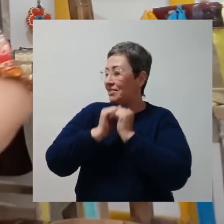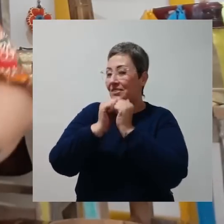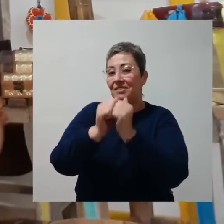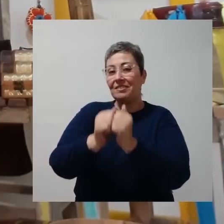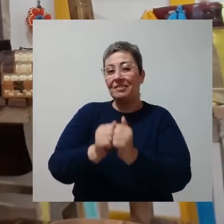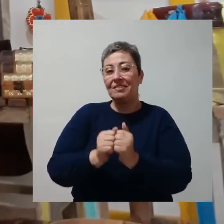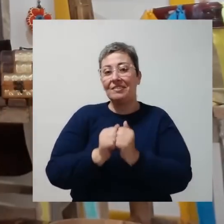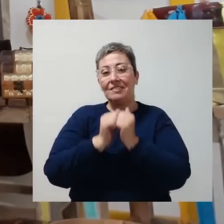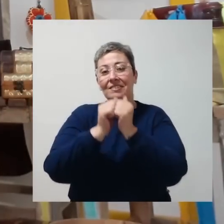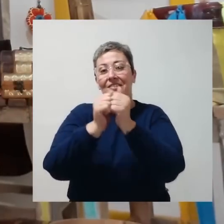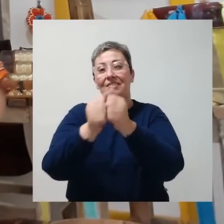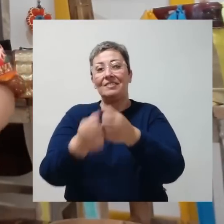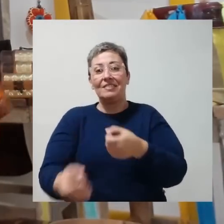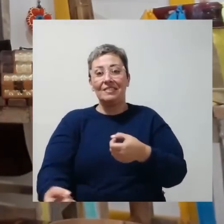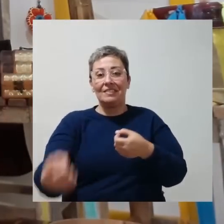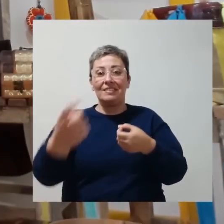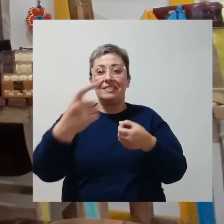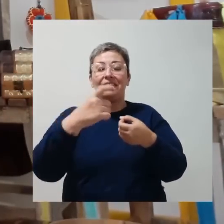companheiros também vão